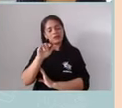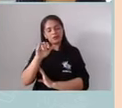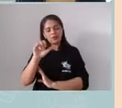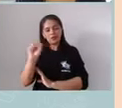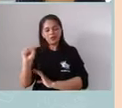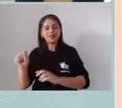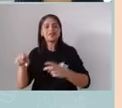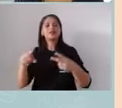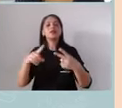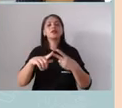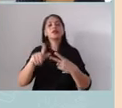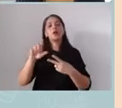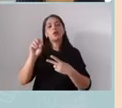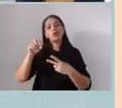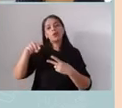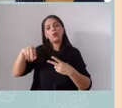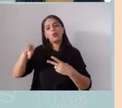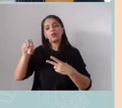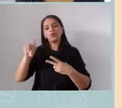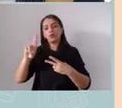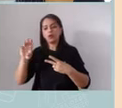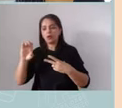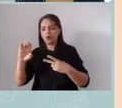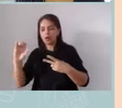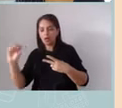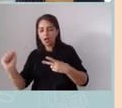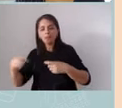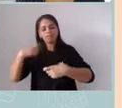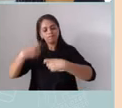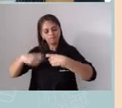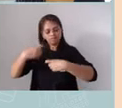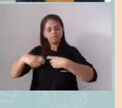de prevenção e transmissão por relação sexual.